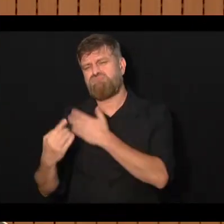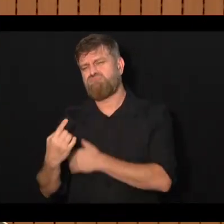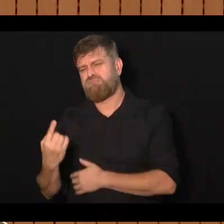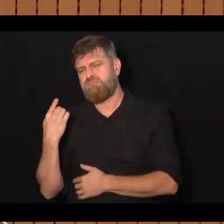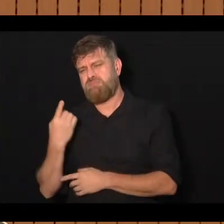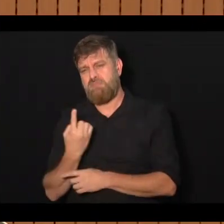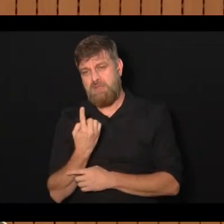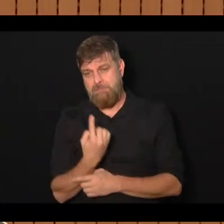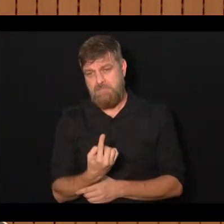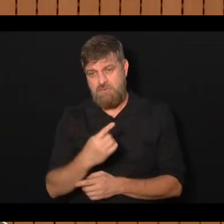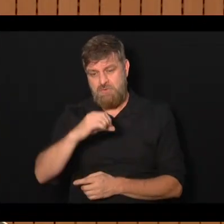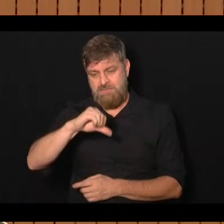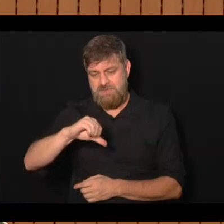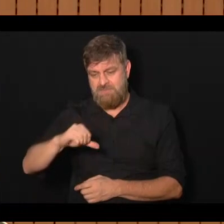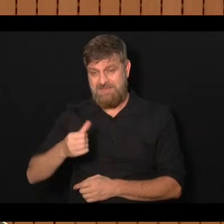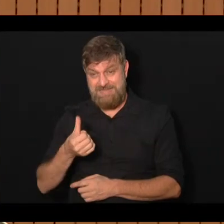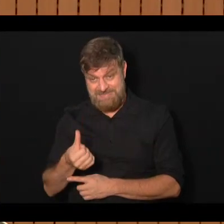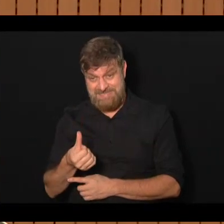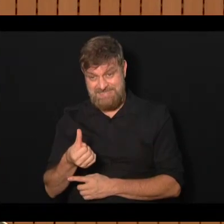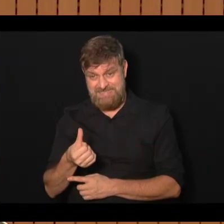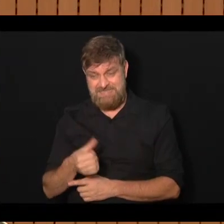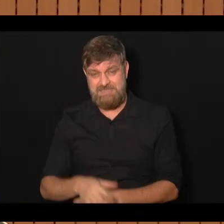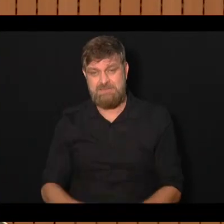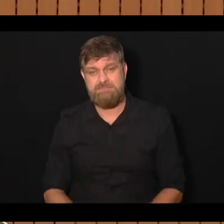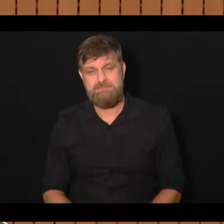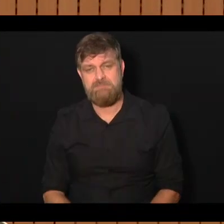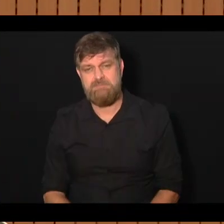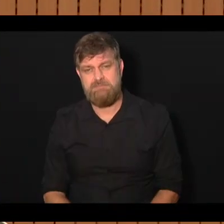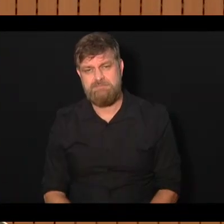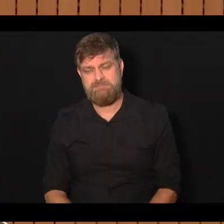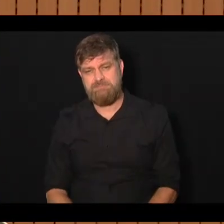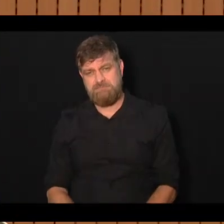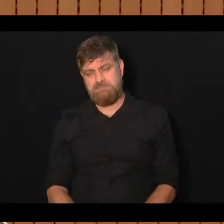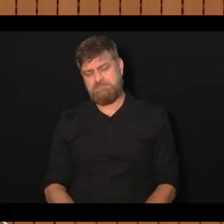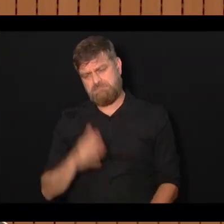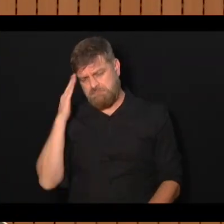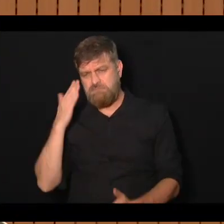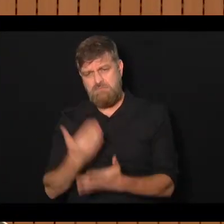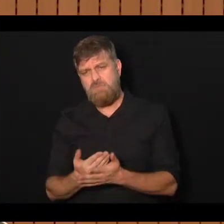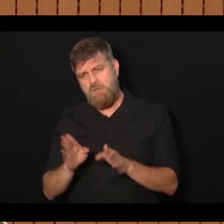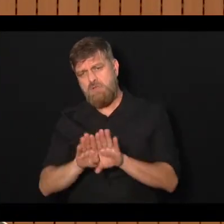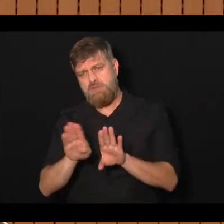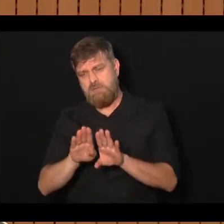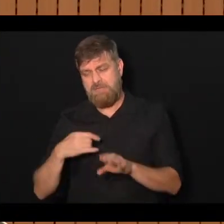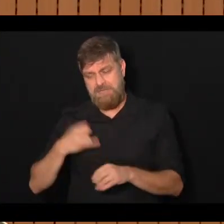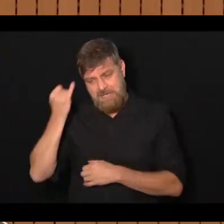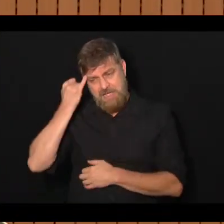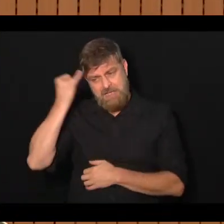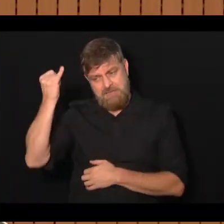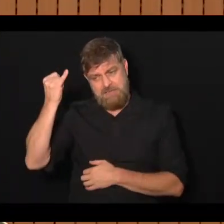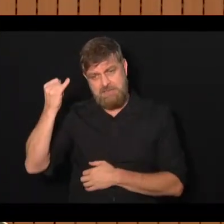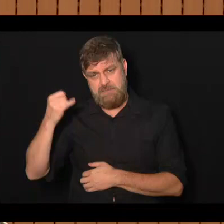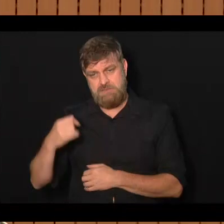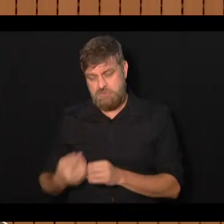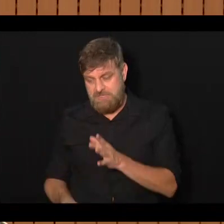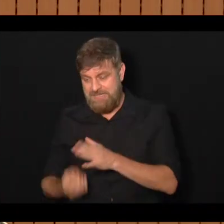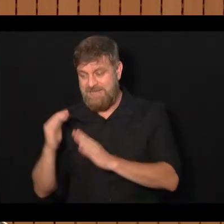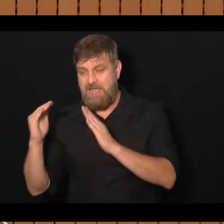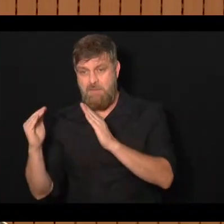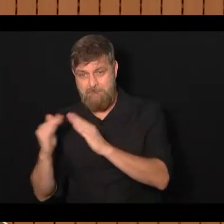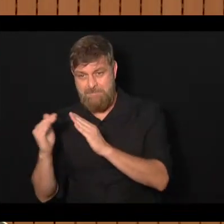de 1996, vereador Rodrigo. Então, assim, eu acredito também que essa ideia da